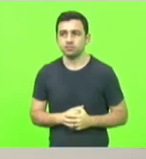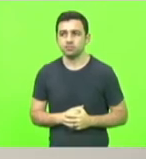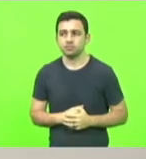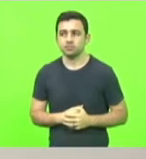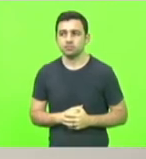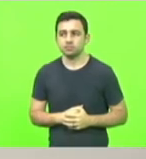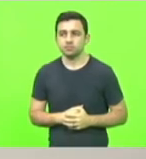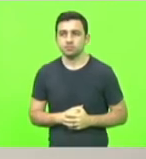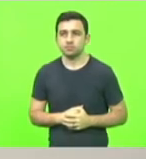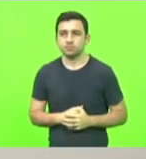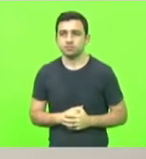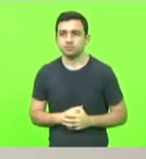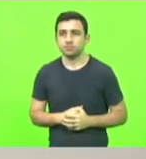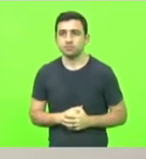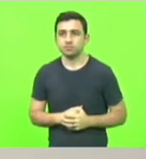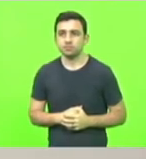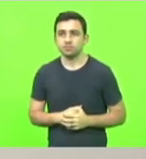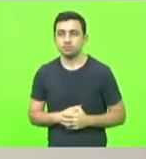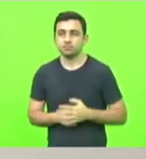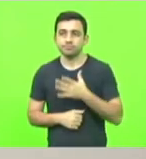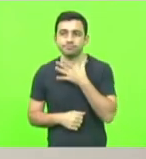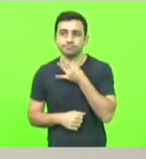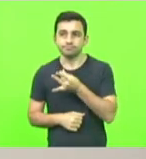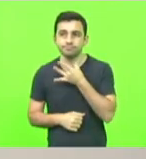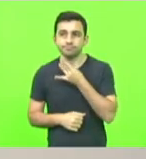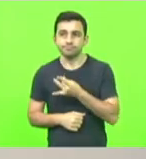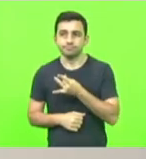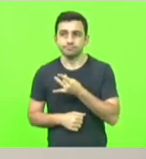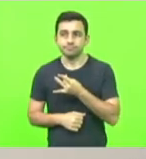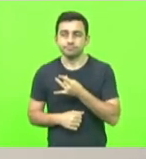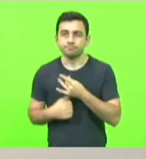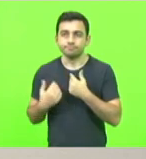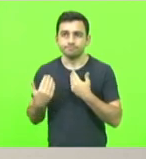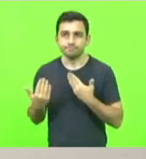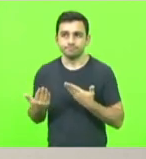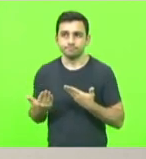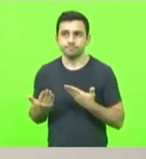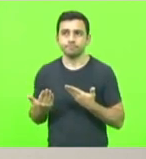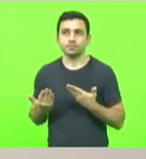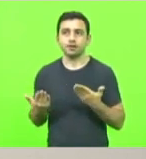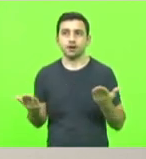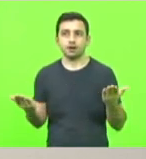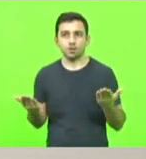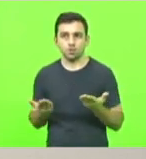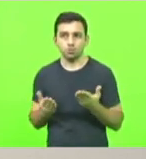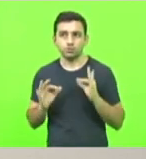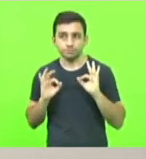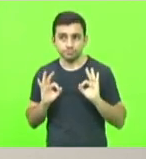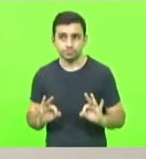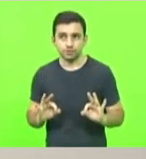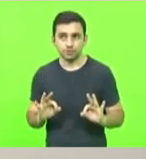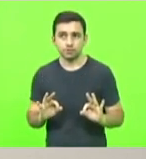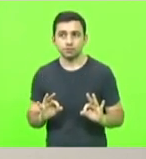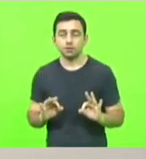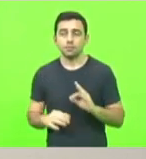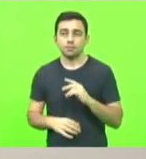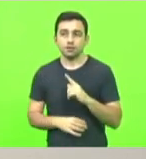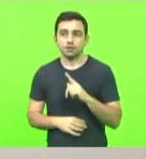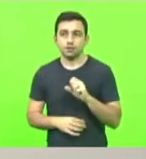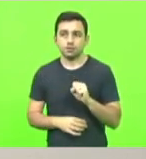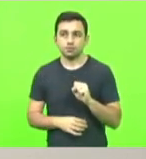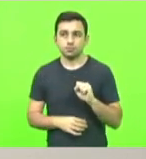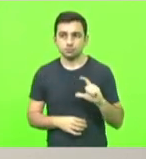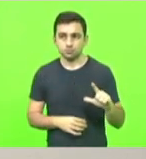Obrigado, deputado Valdir Cobalcini. E agora sim, então, em definitivo, o partido PSL.